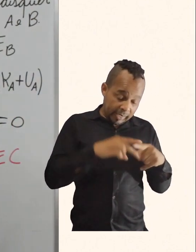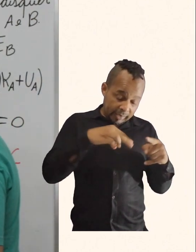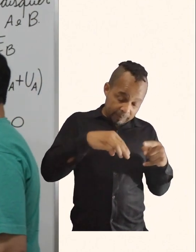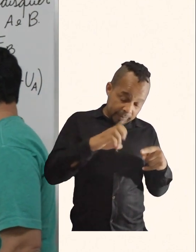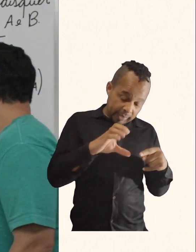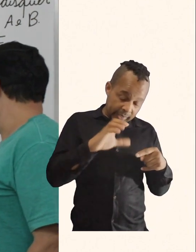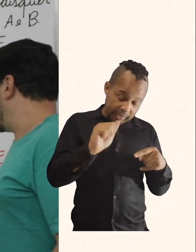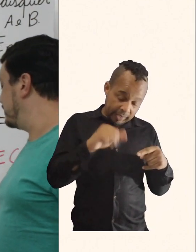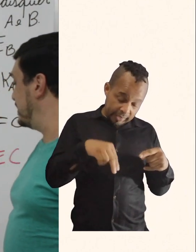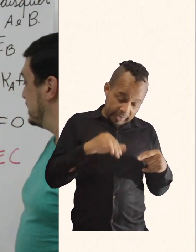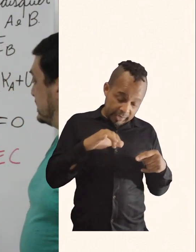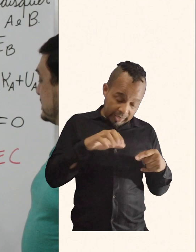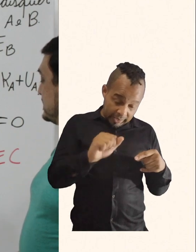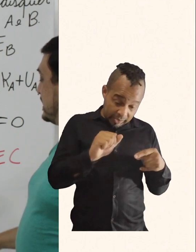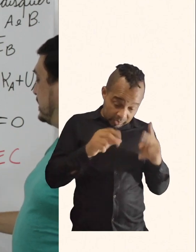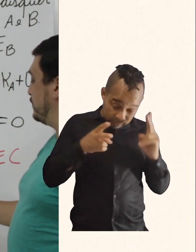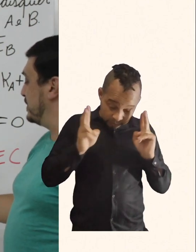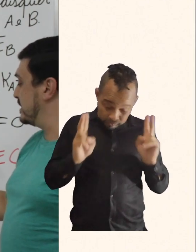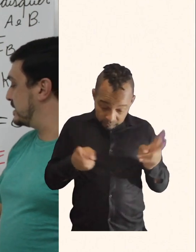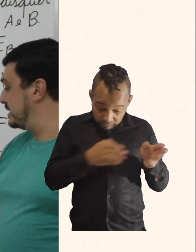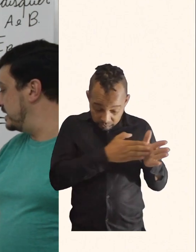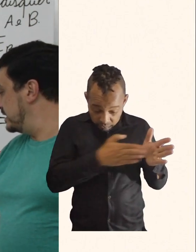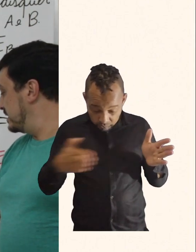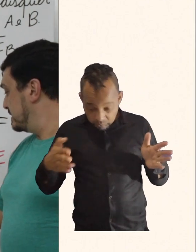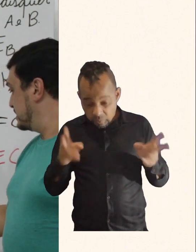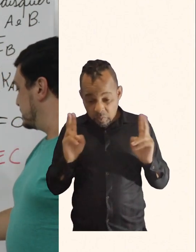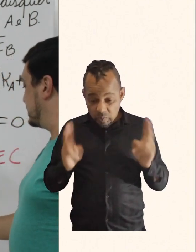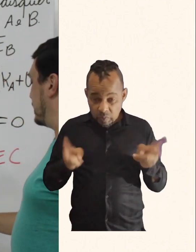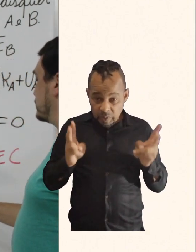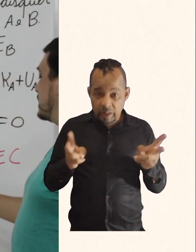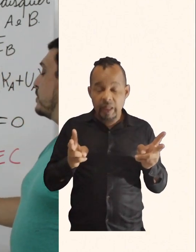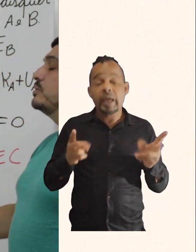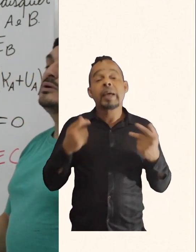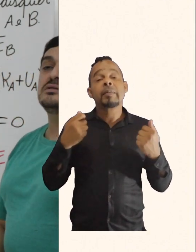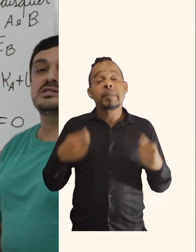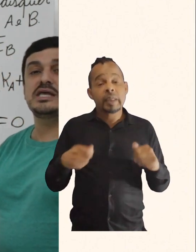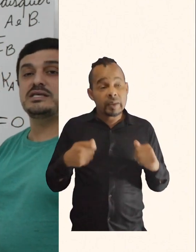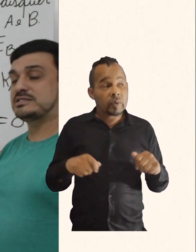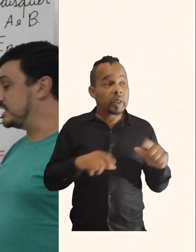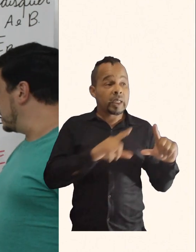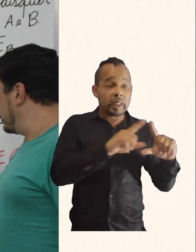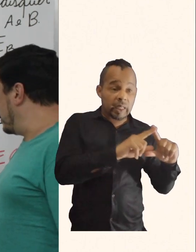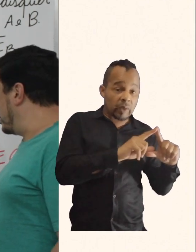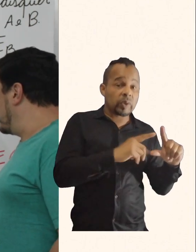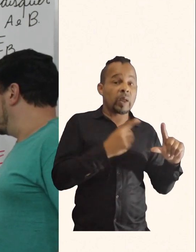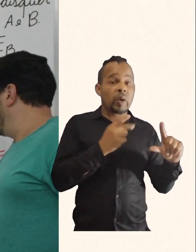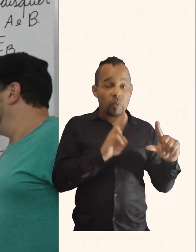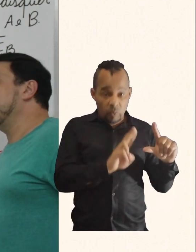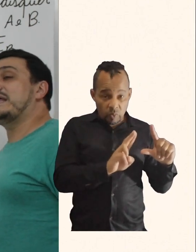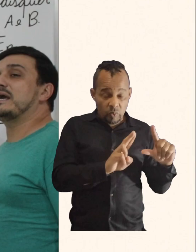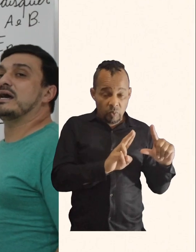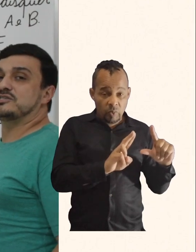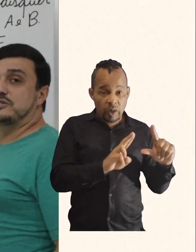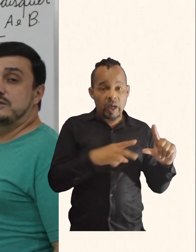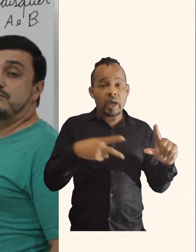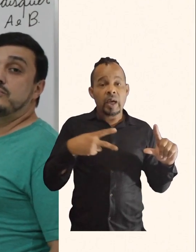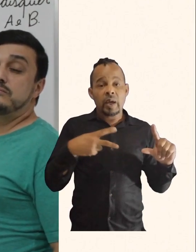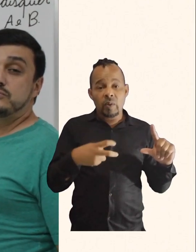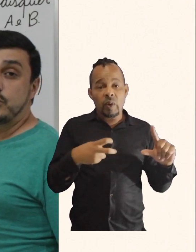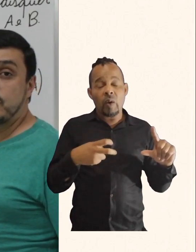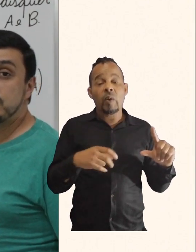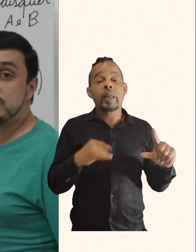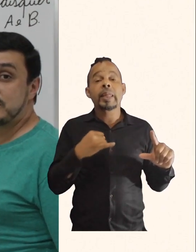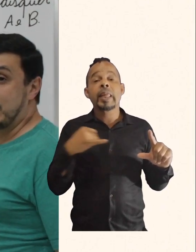se conserve, significa que ΔU tem que ser igual ao